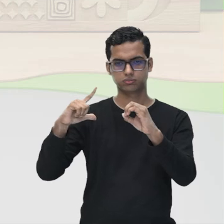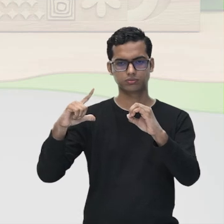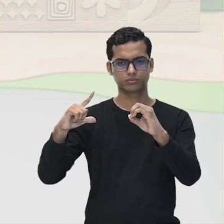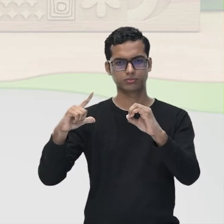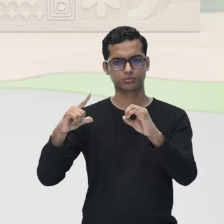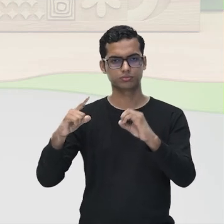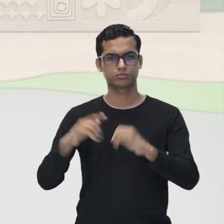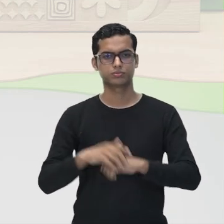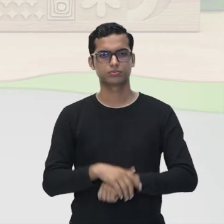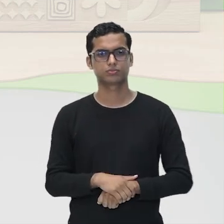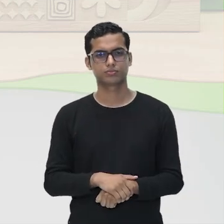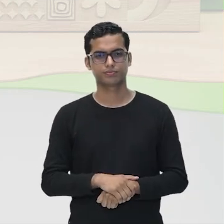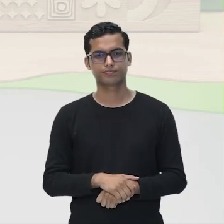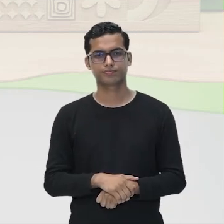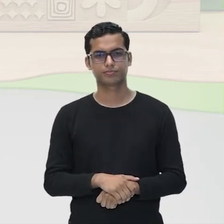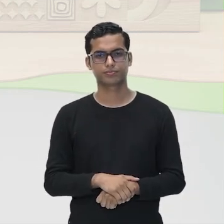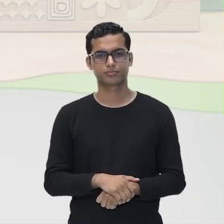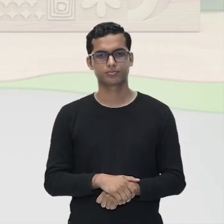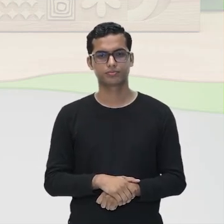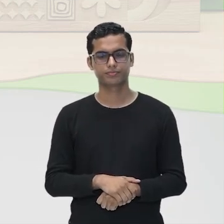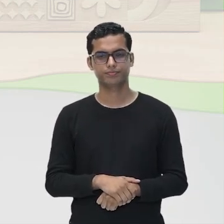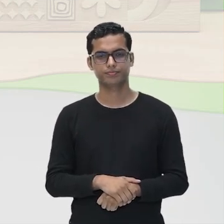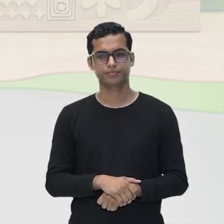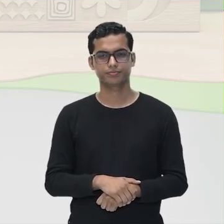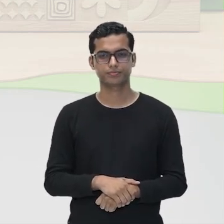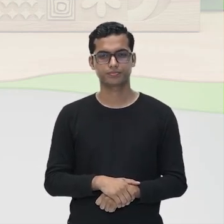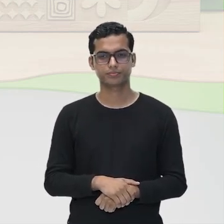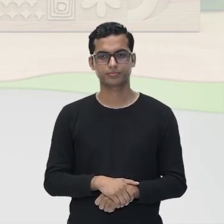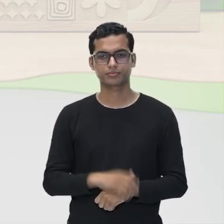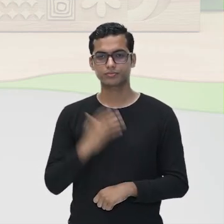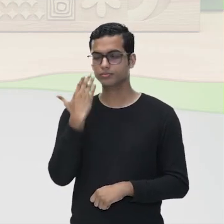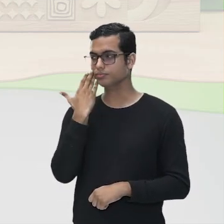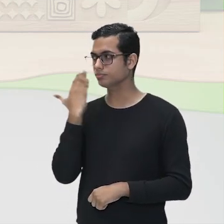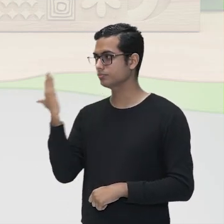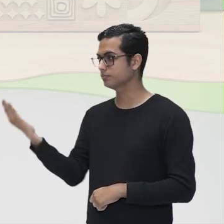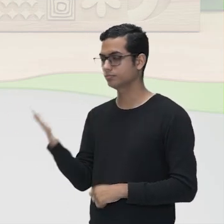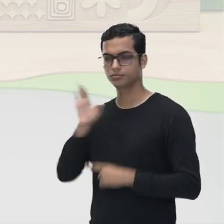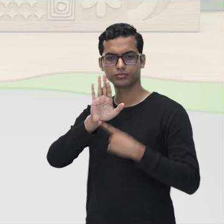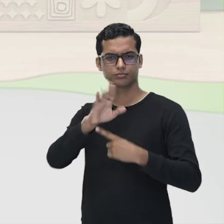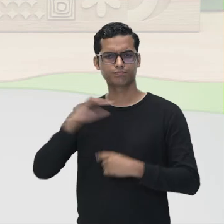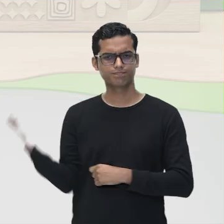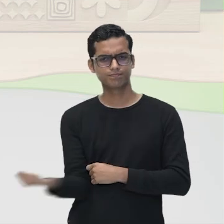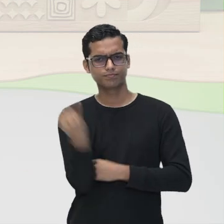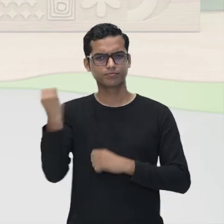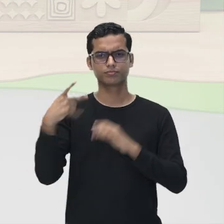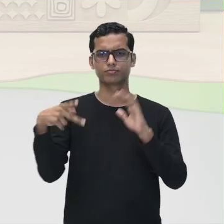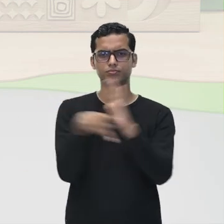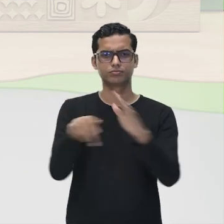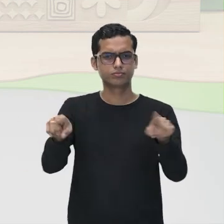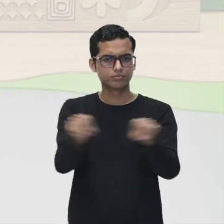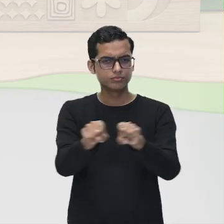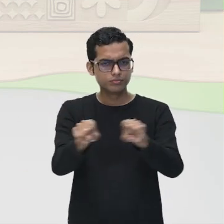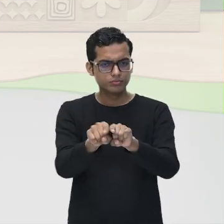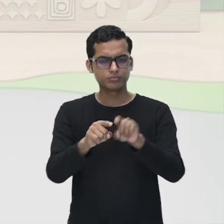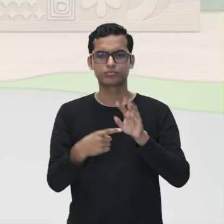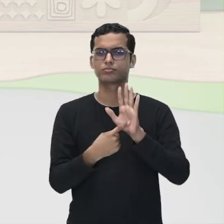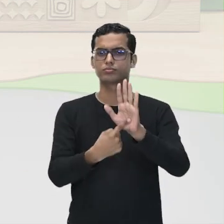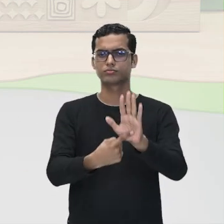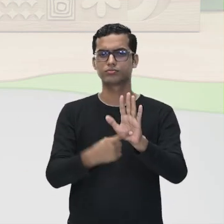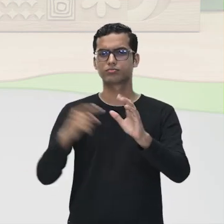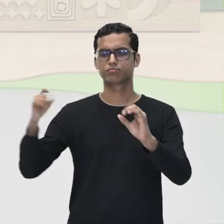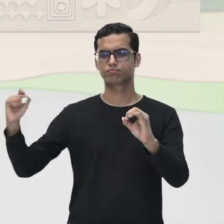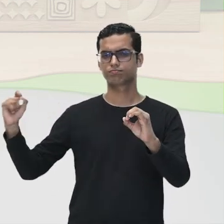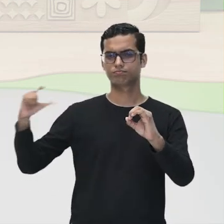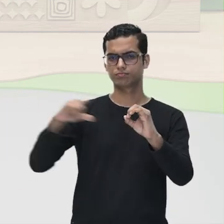ao Sol. E aqui nós vemos o quê? A importância, certo? Dessa